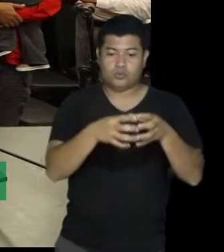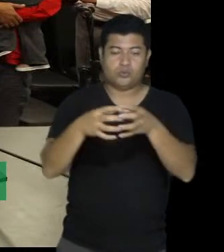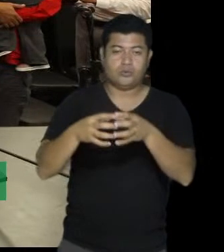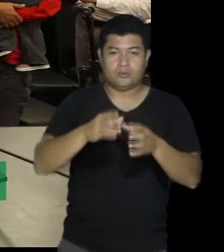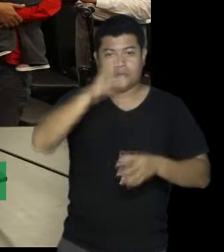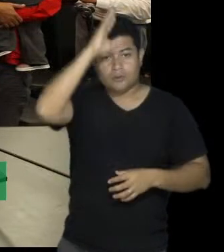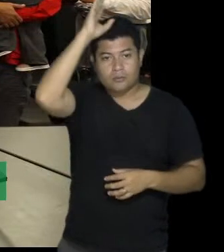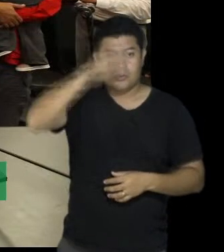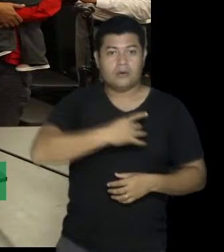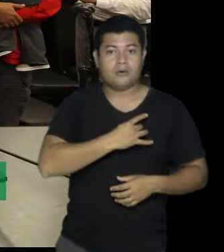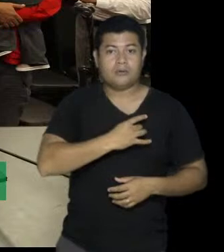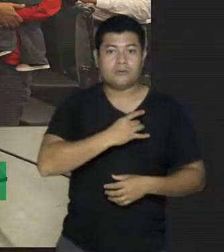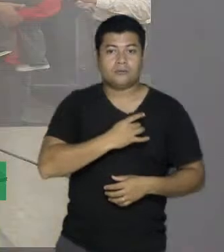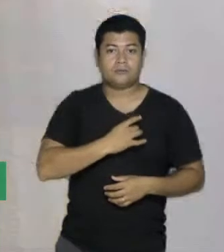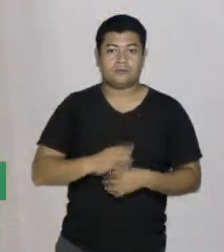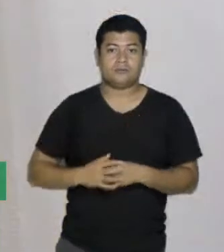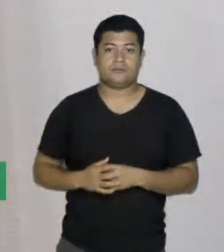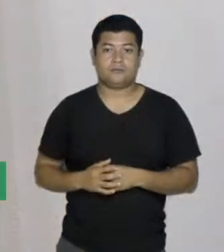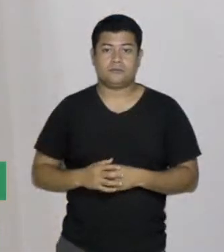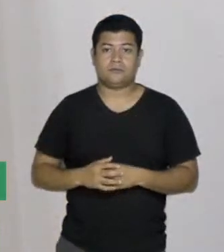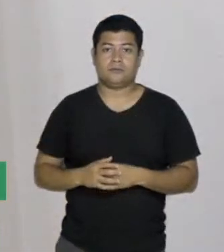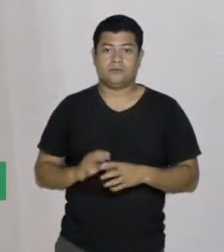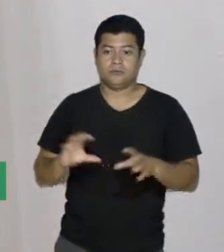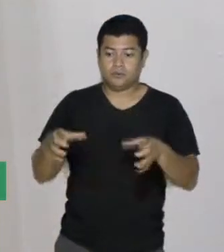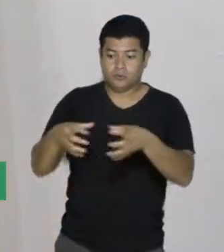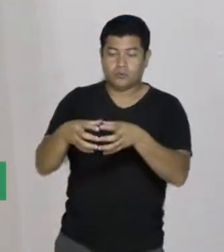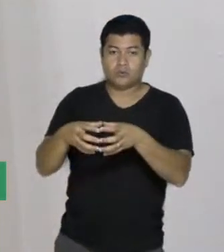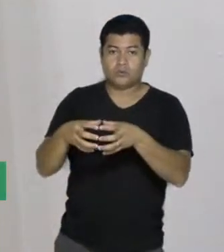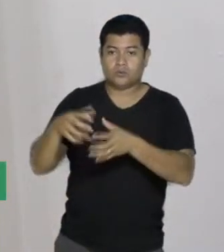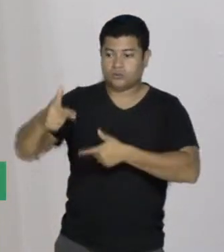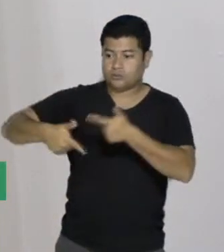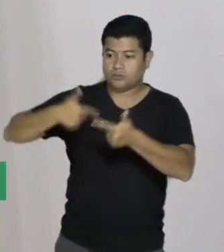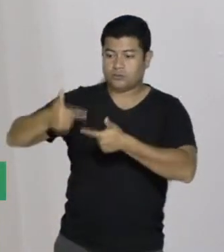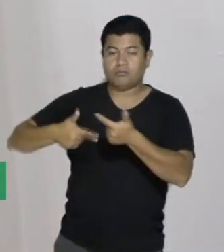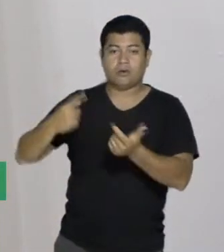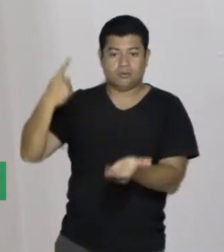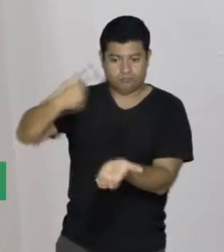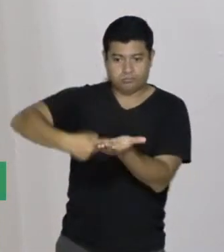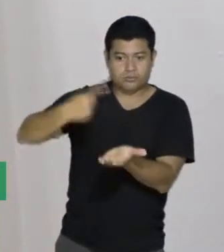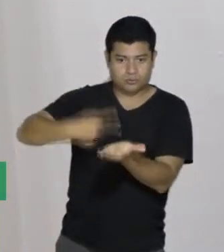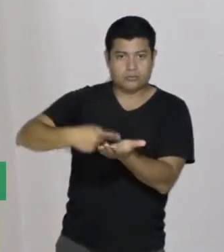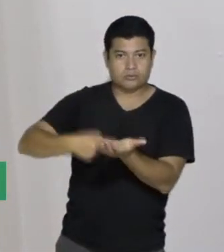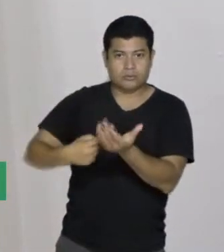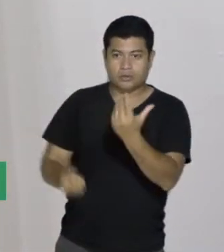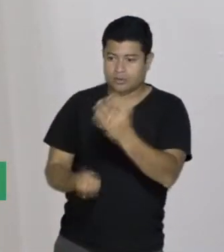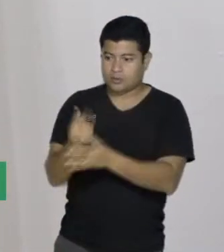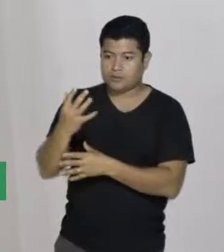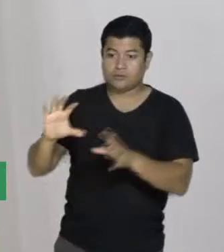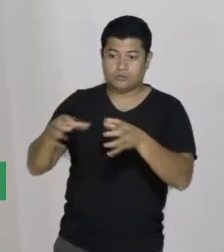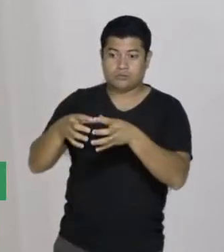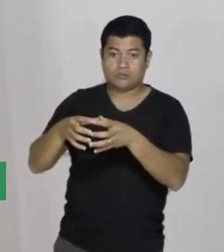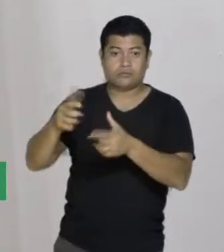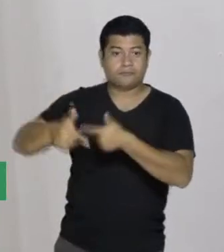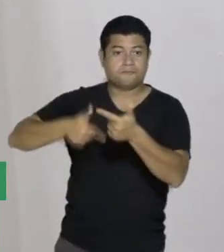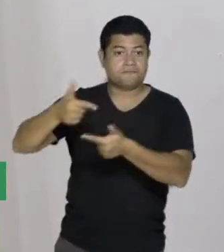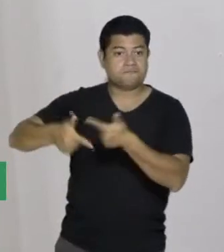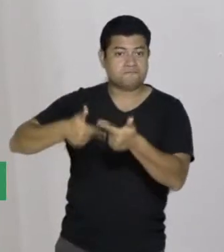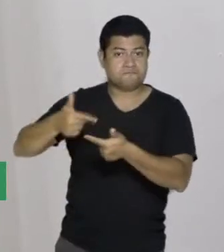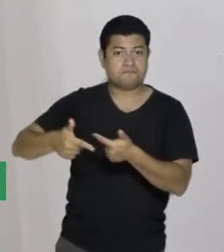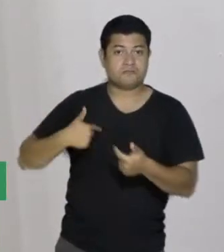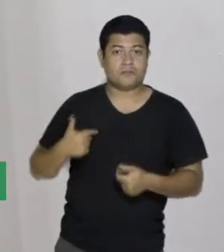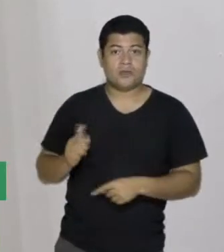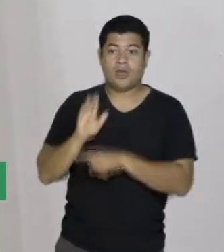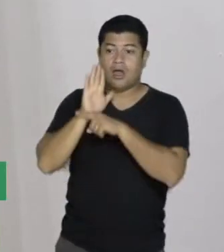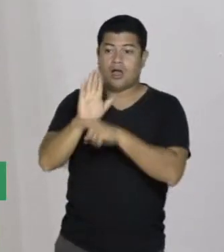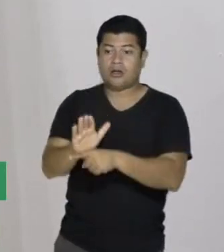de comum acordo que um grupo de trabalho a partir desse momento vai ser feito para que a gente possa entregar ao